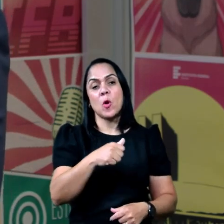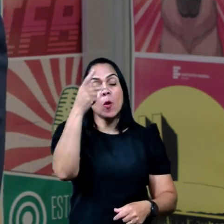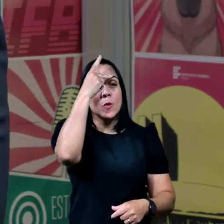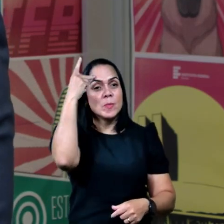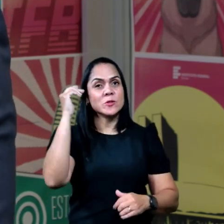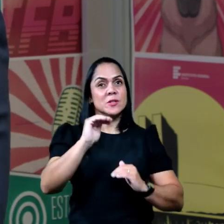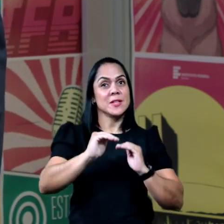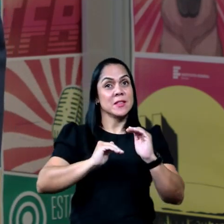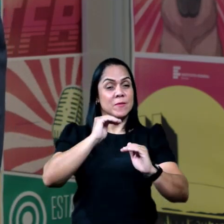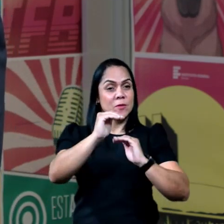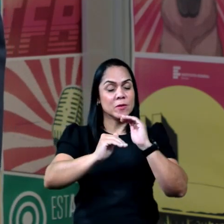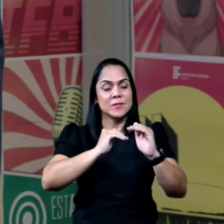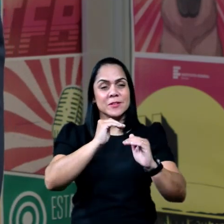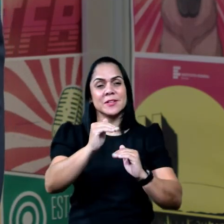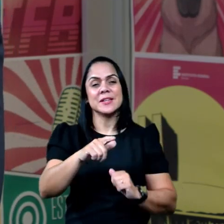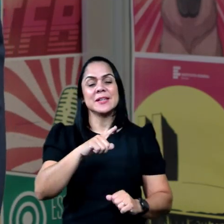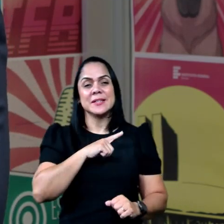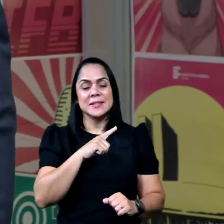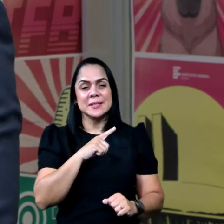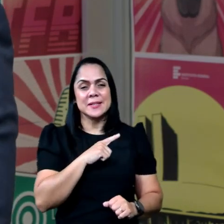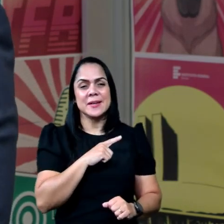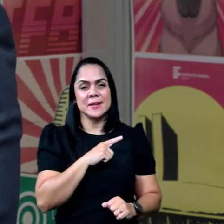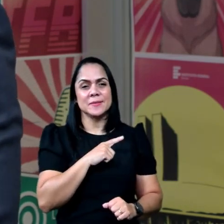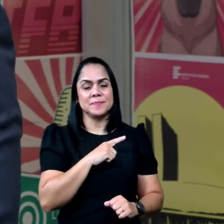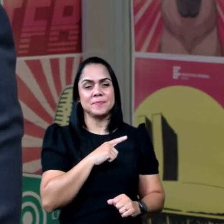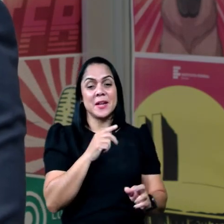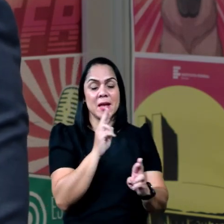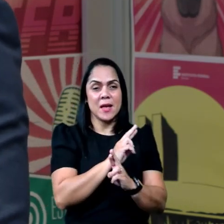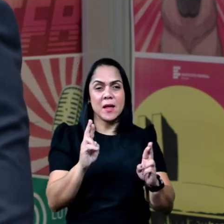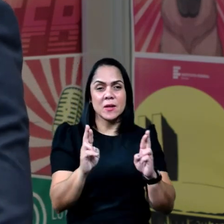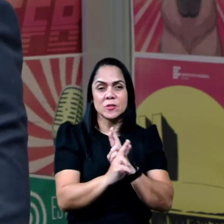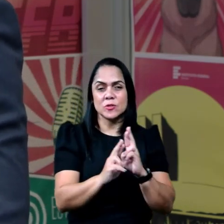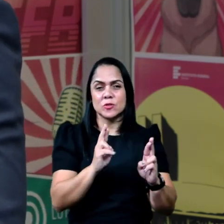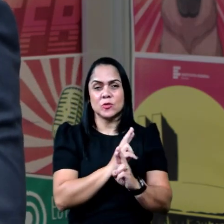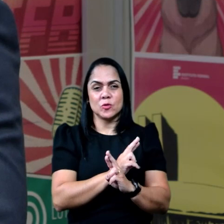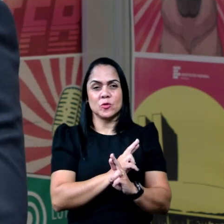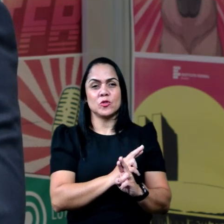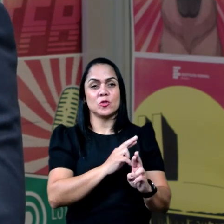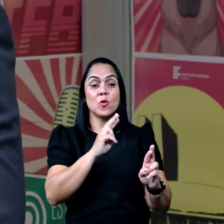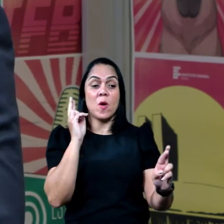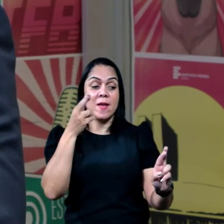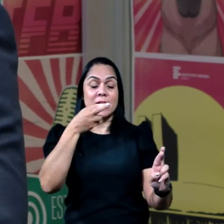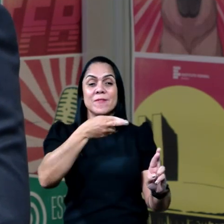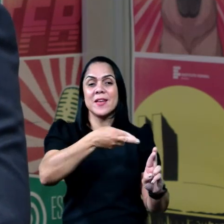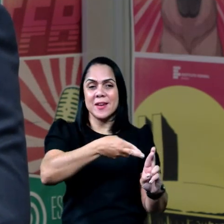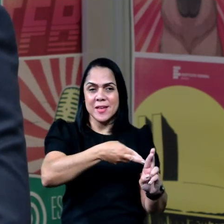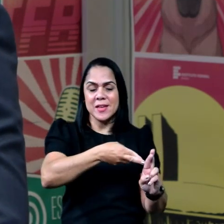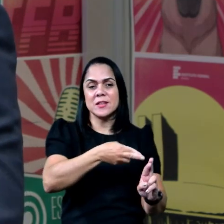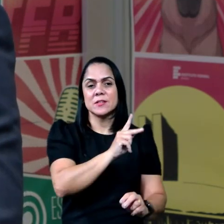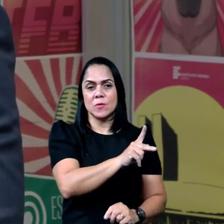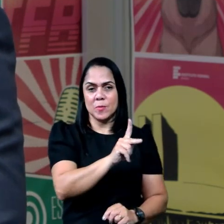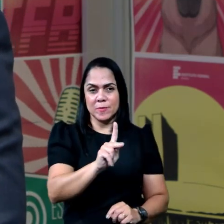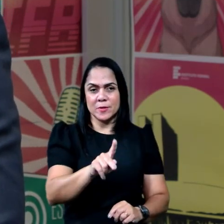uma confiança, quase como um pai, como uma mãe, pessoas de referência. Então, uma relação especial de confiança, a